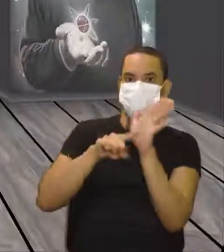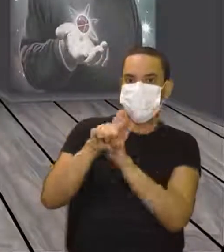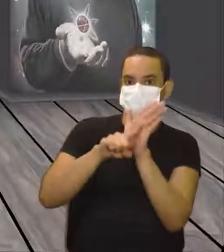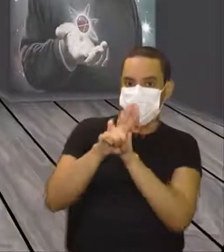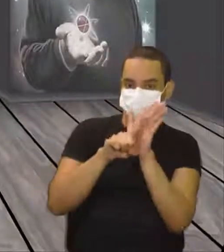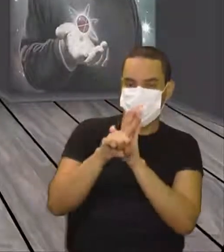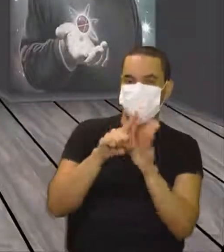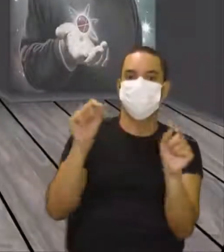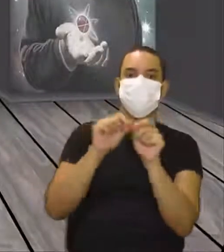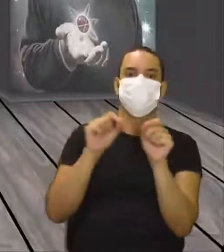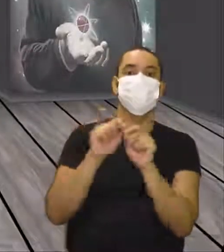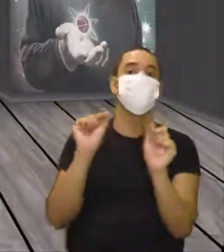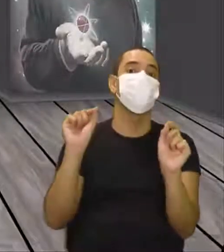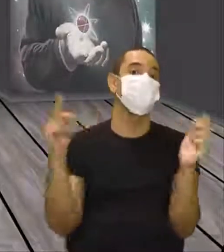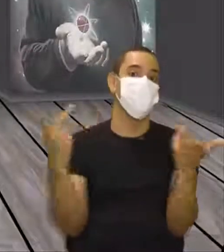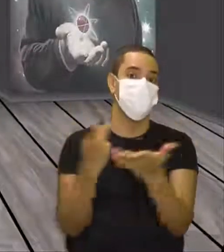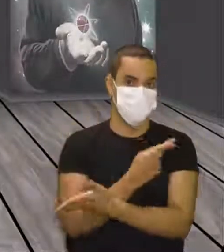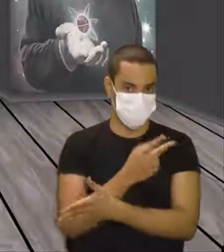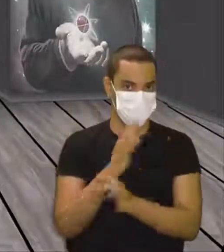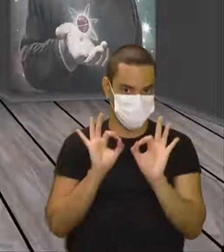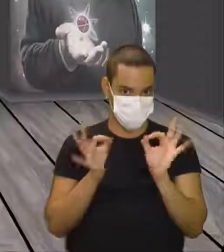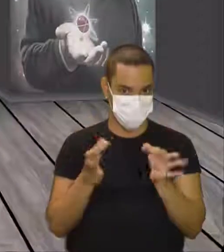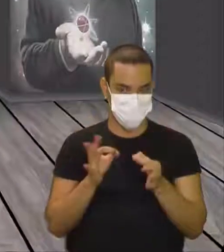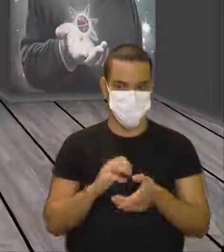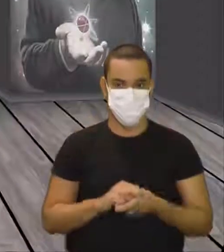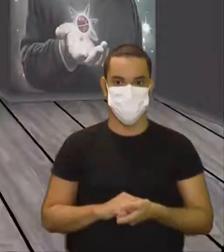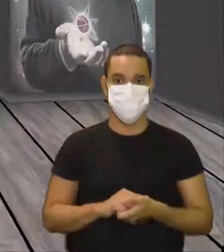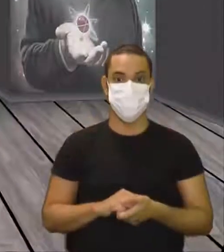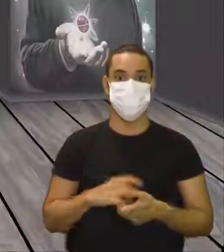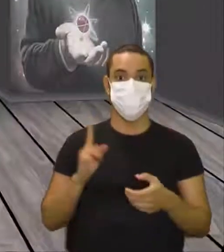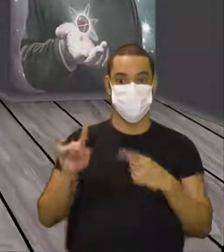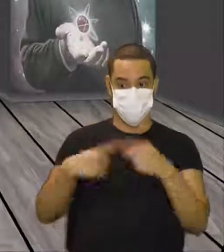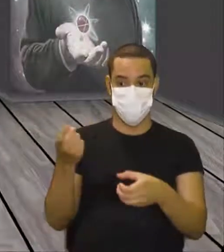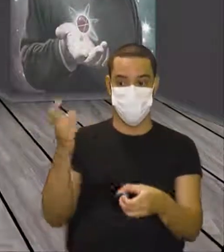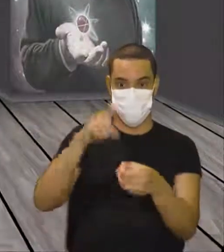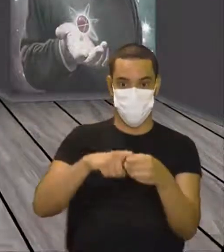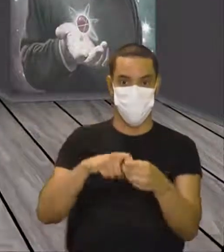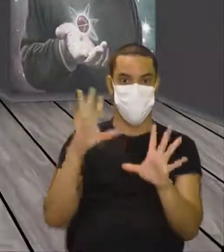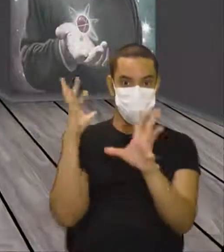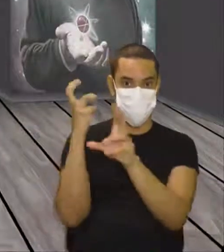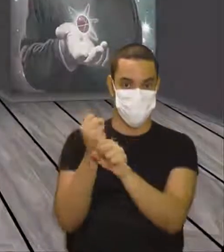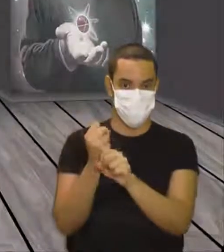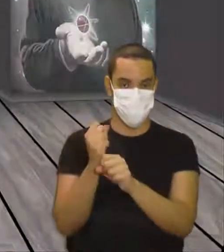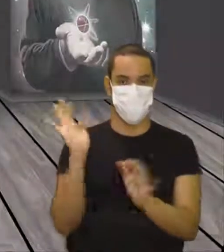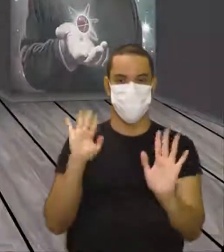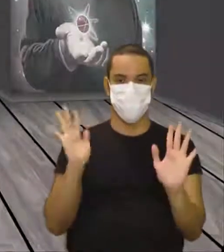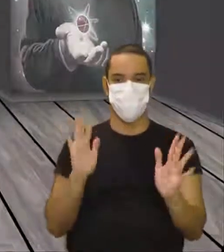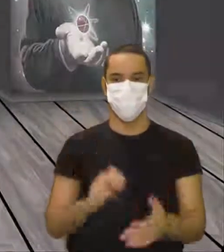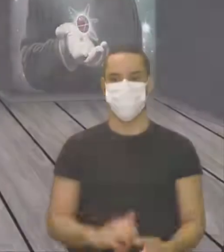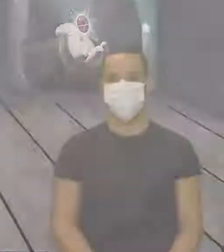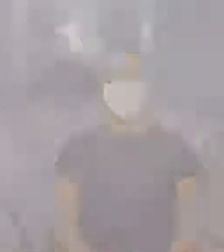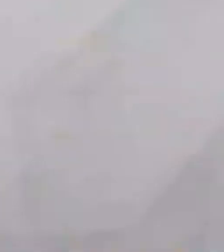que ia ter esses fenômenos que iriam ocorrer, tá bom? Então, daqui a pouquinho nós voltamos com o resumo. Até mais!